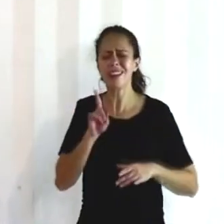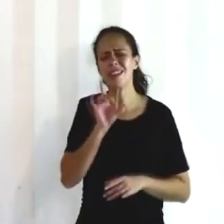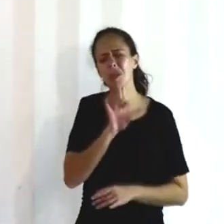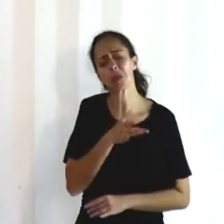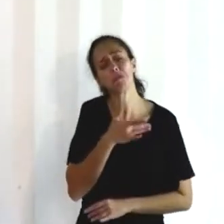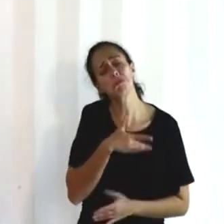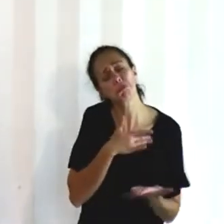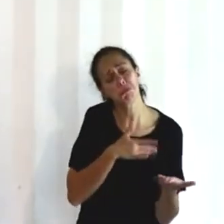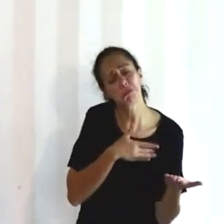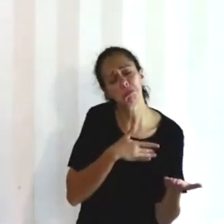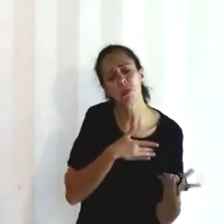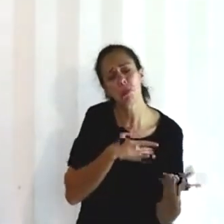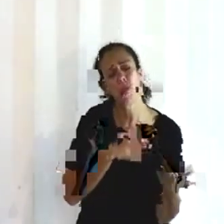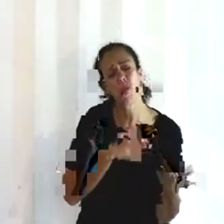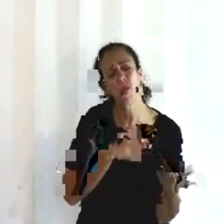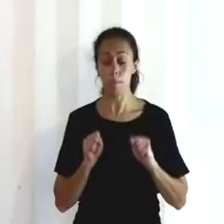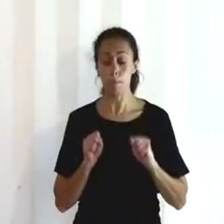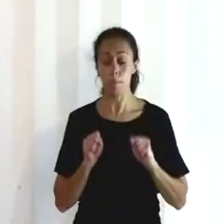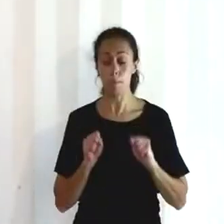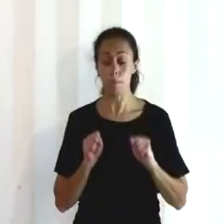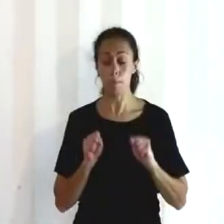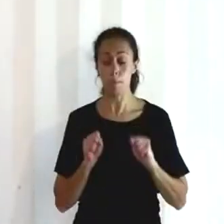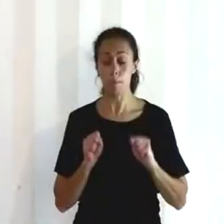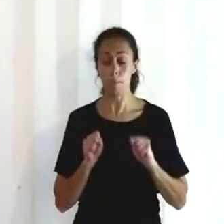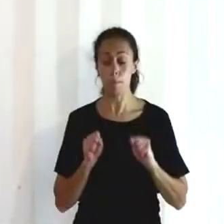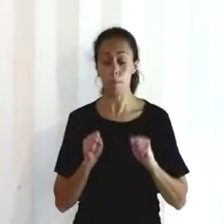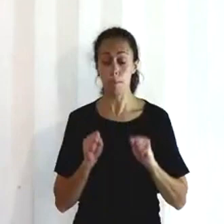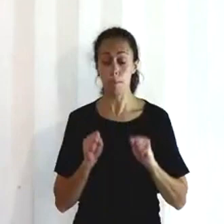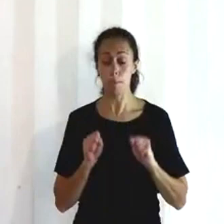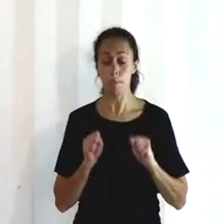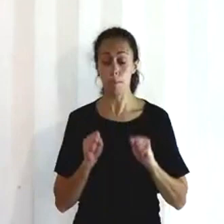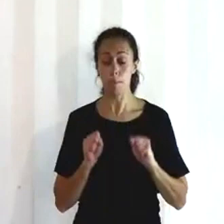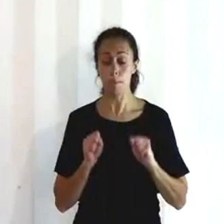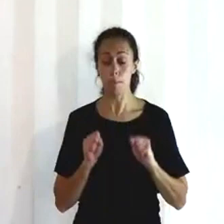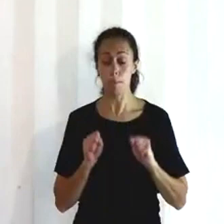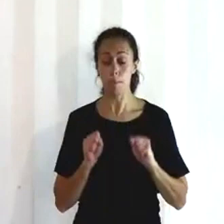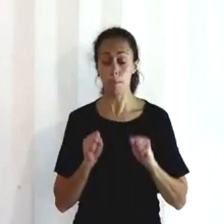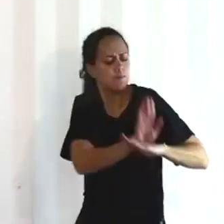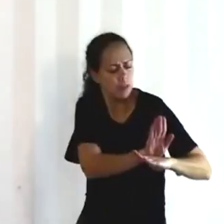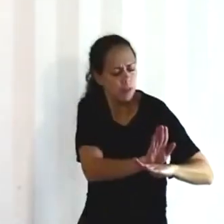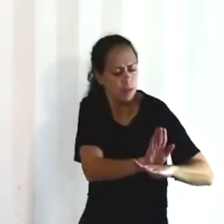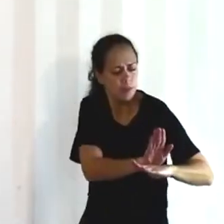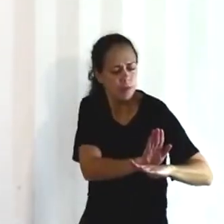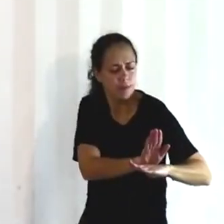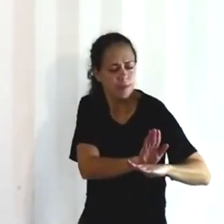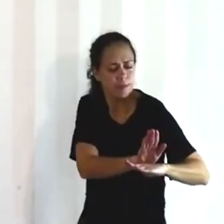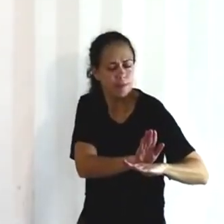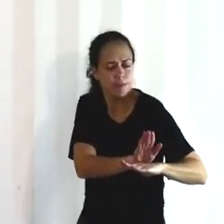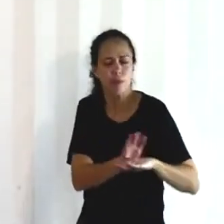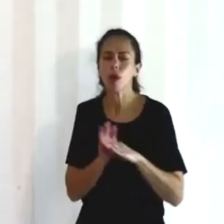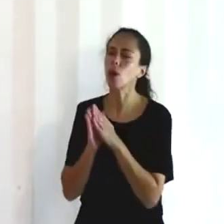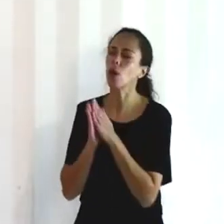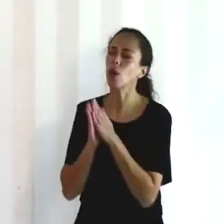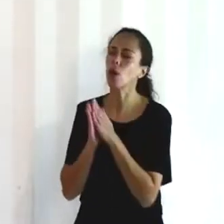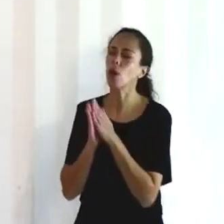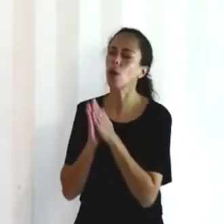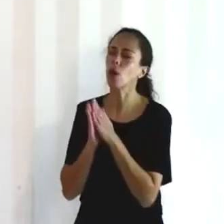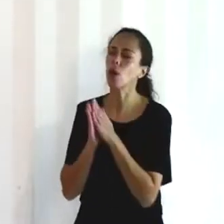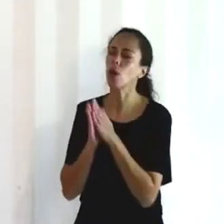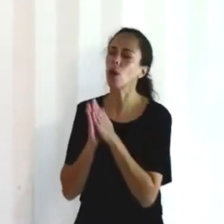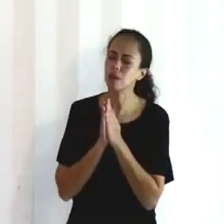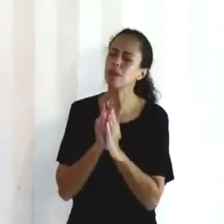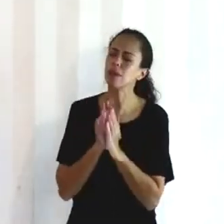que possamos fazer algo por alguém que precisa de ajuda. Senhor, nós oramos assim, mais